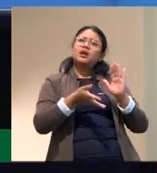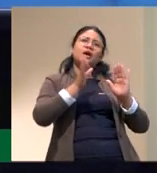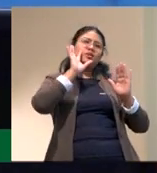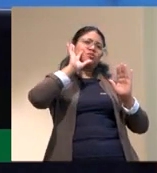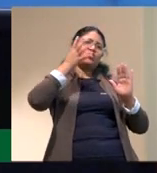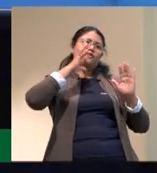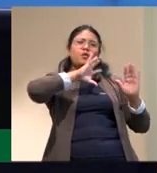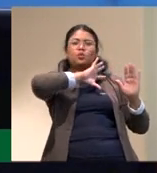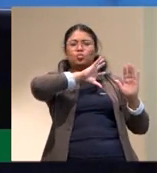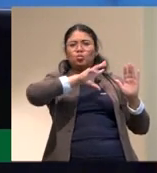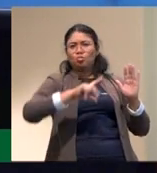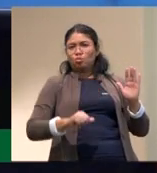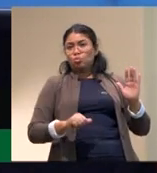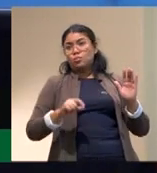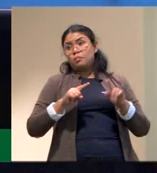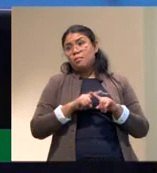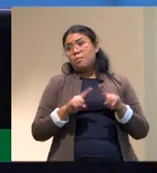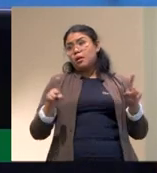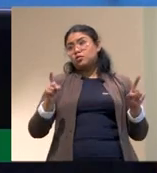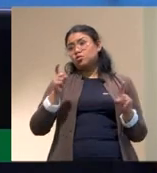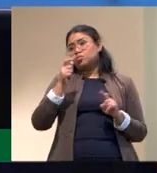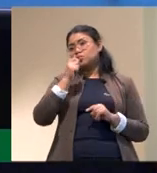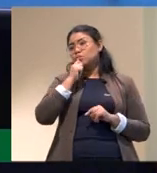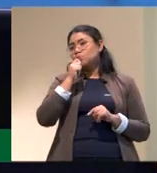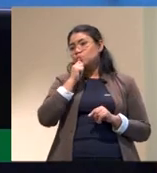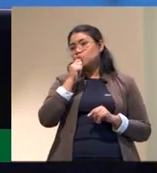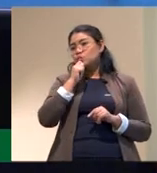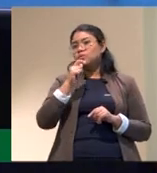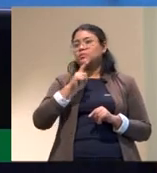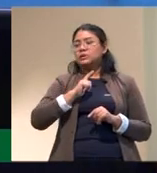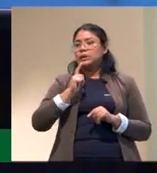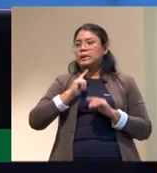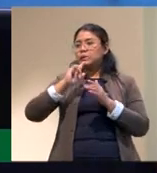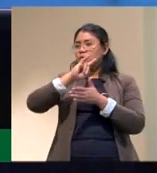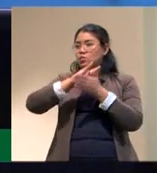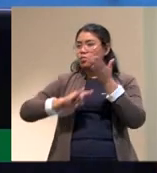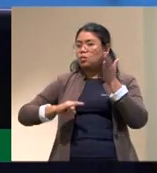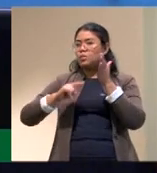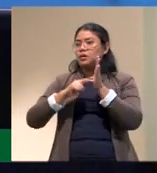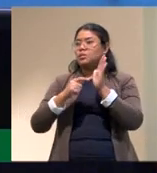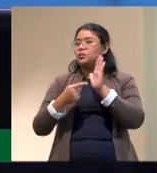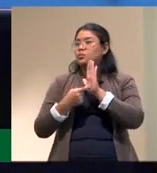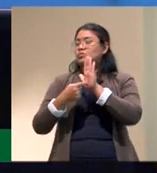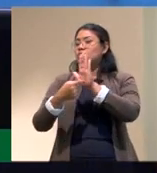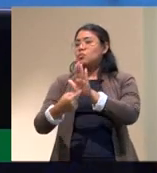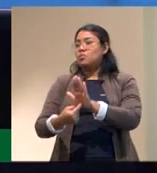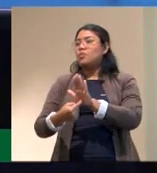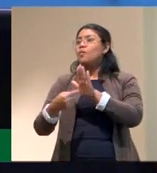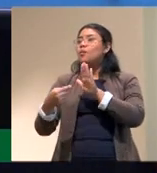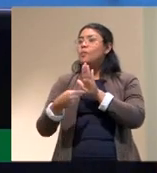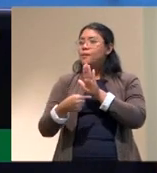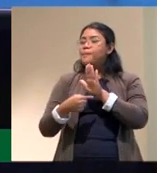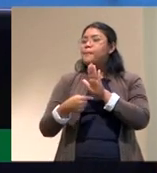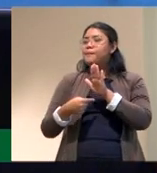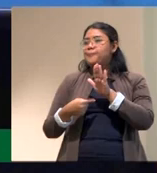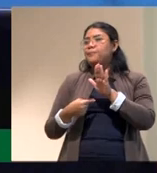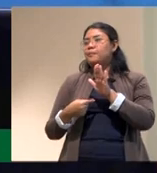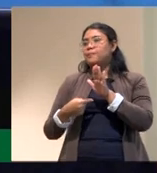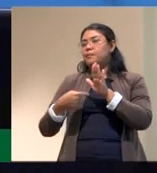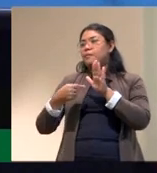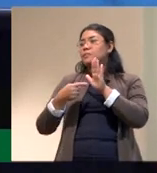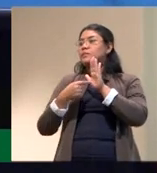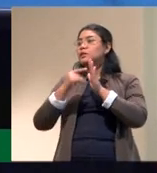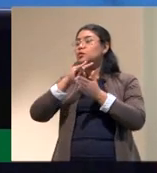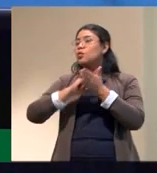Né? Mas, na verdade, existe um documento que diz ali que é um documento, ele próprio diz que ele é um